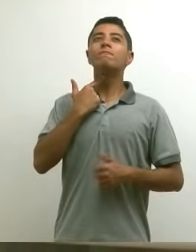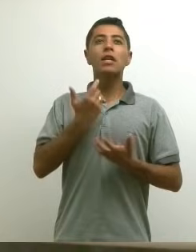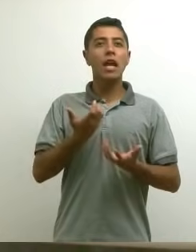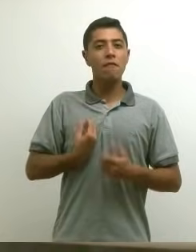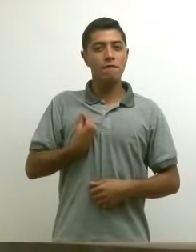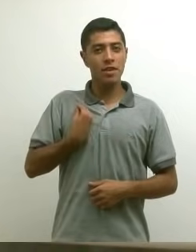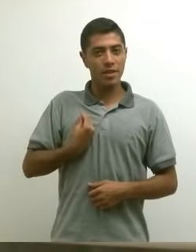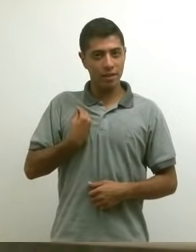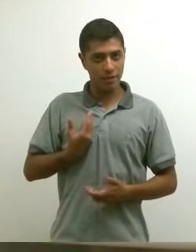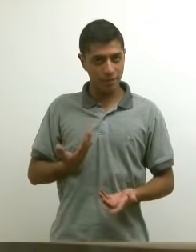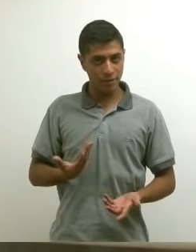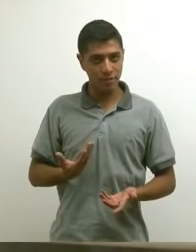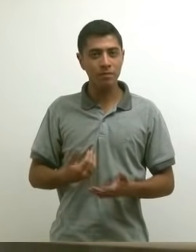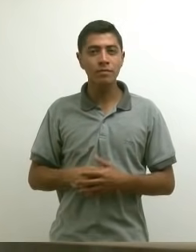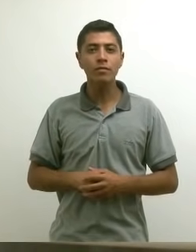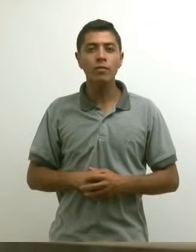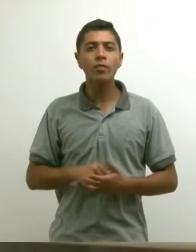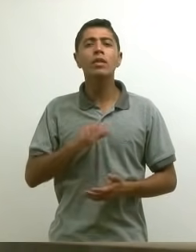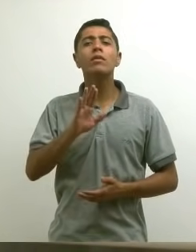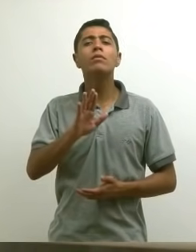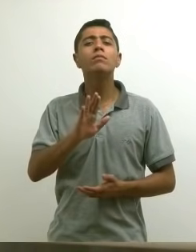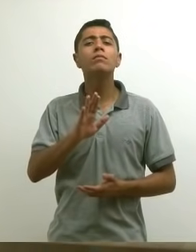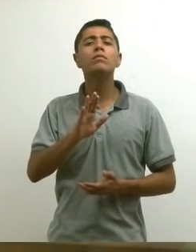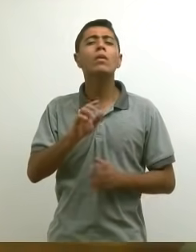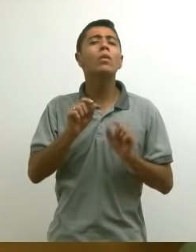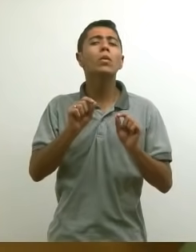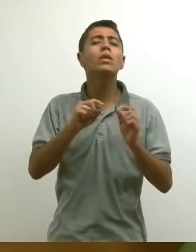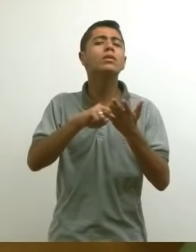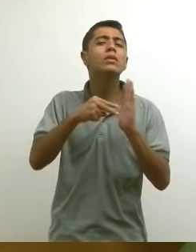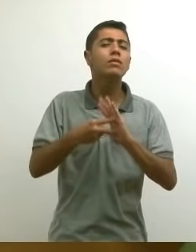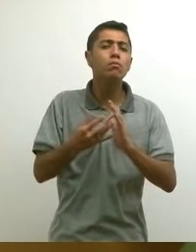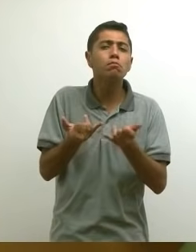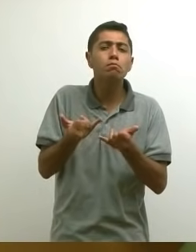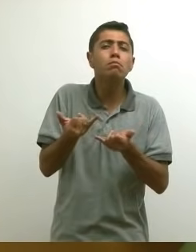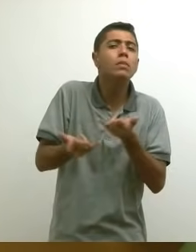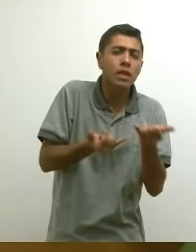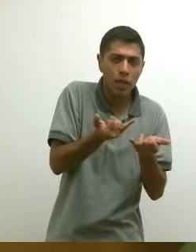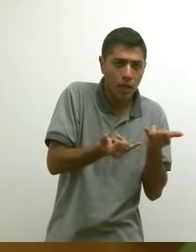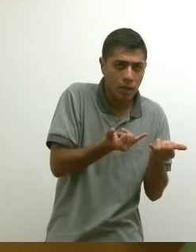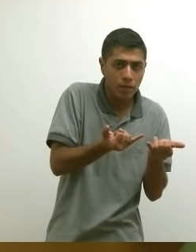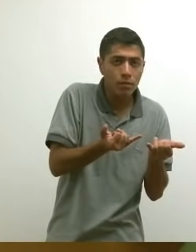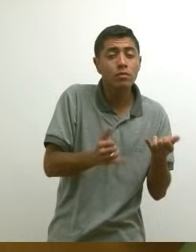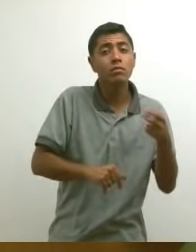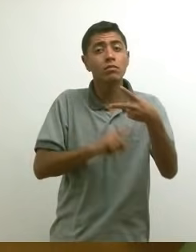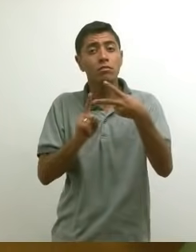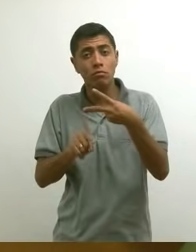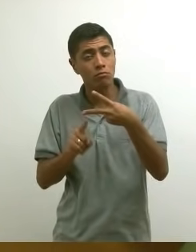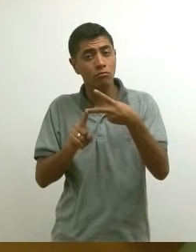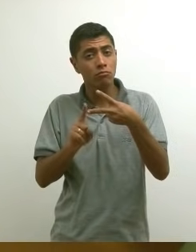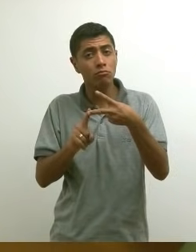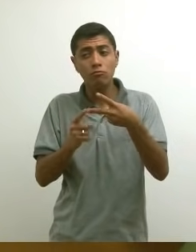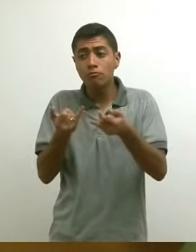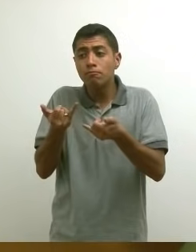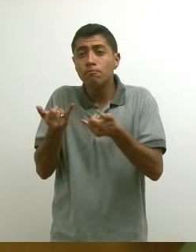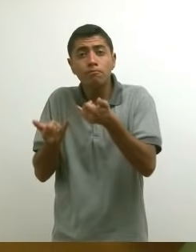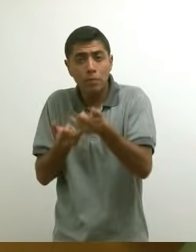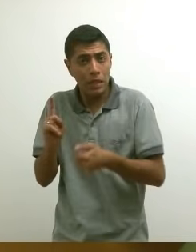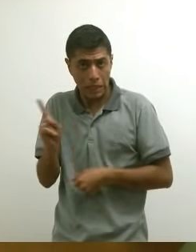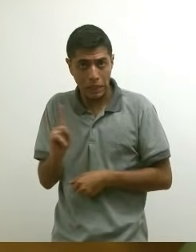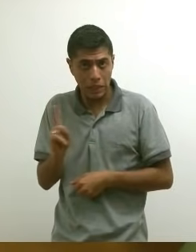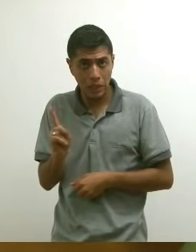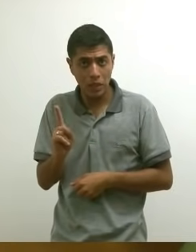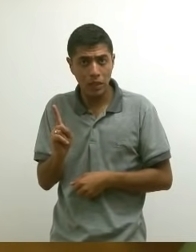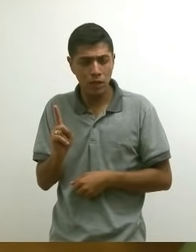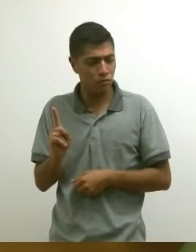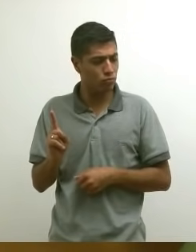significa brincar o que significa não brincar brincar